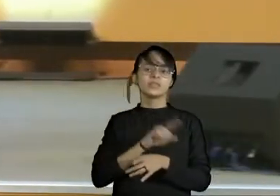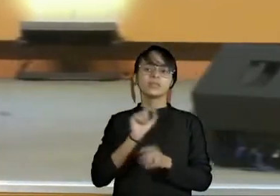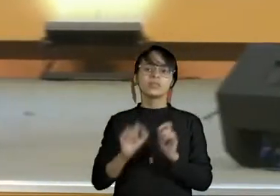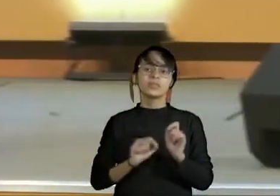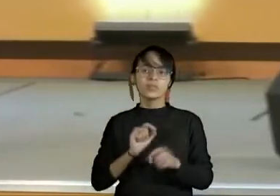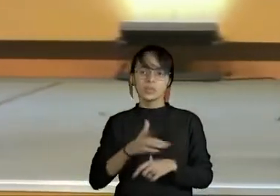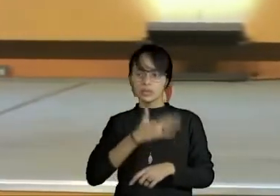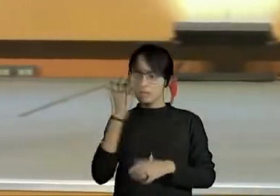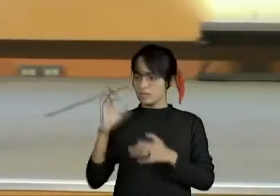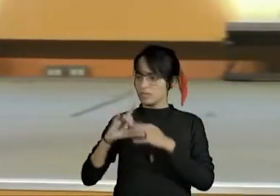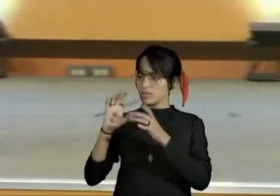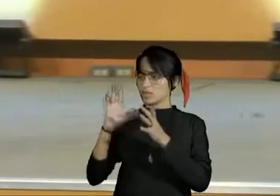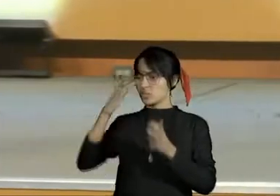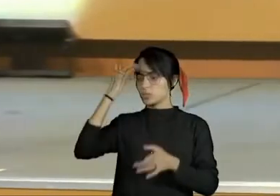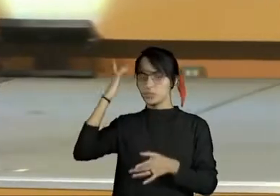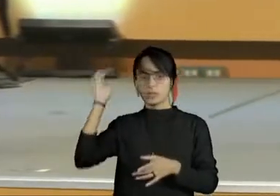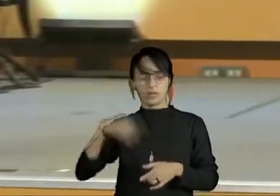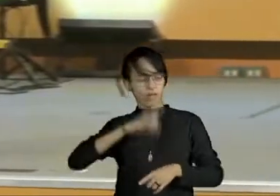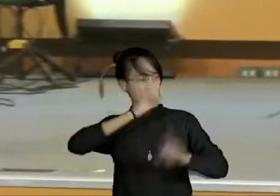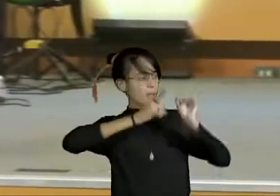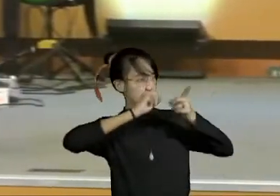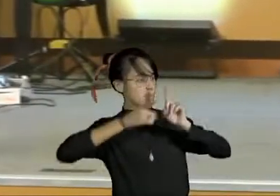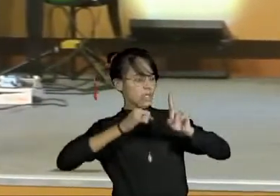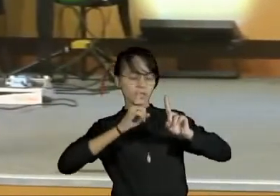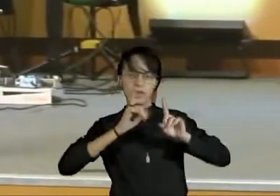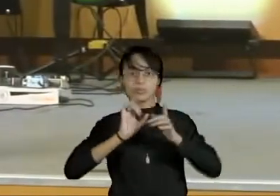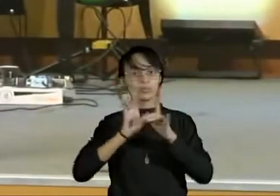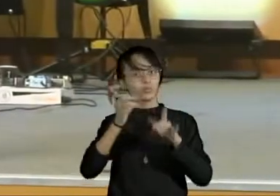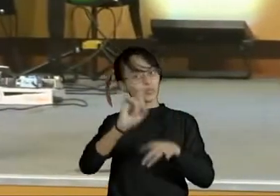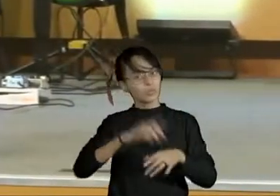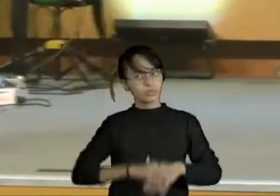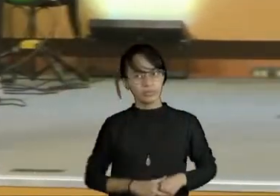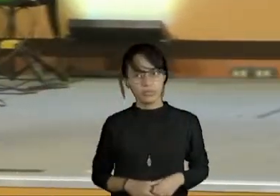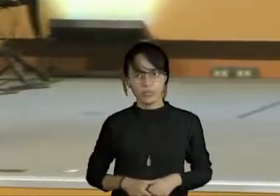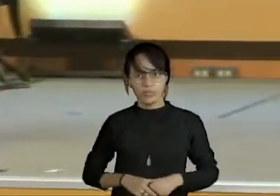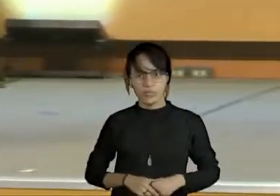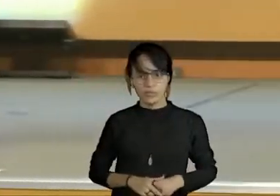que não sabe do que está acontecendo te dizer para onde você tem que ir.